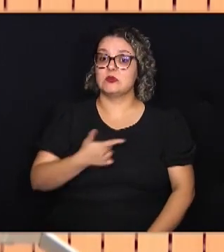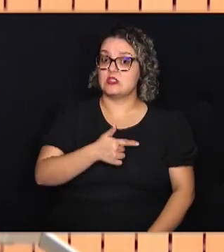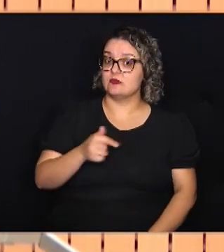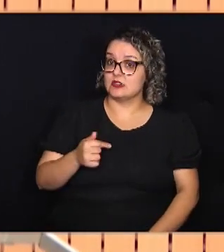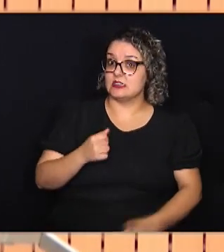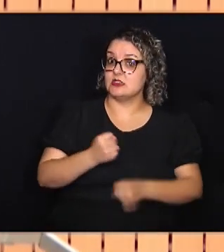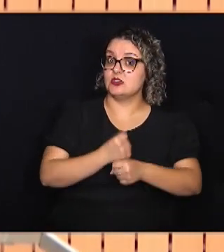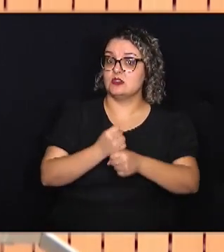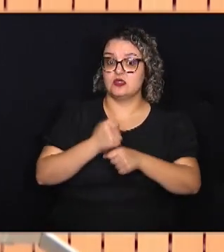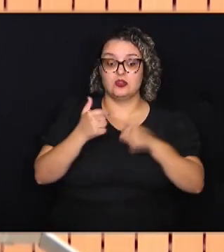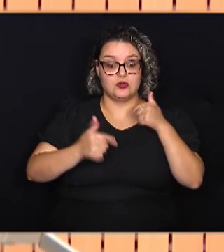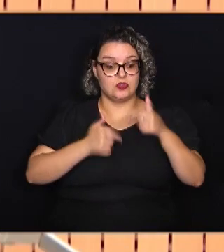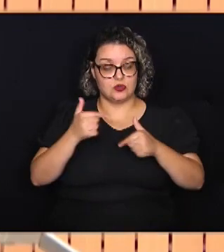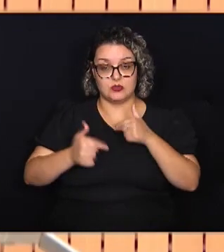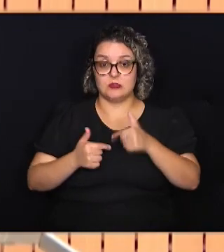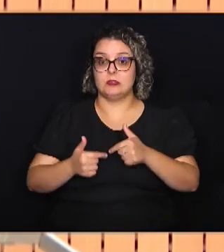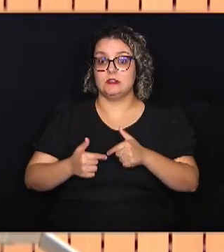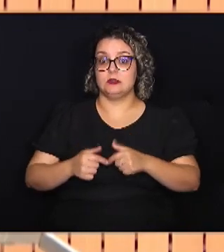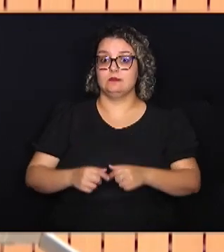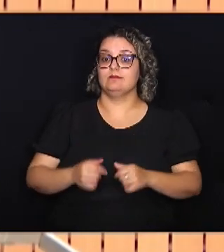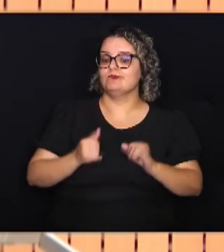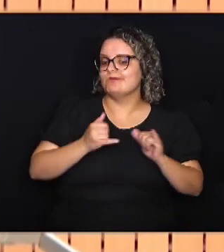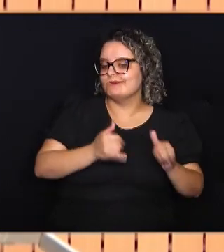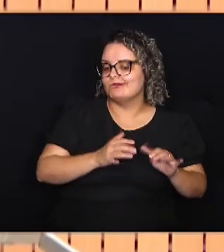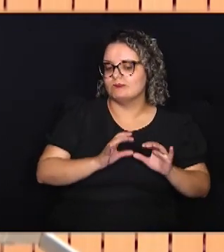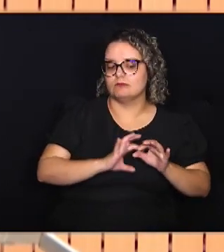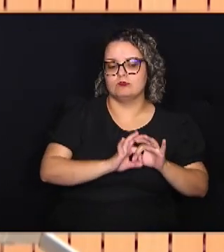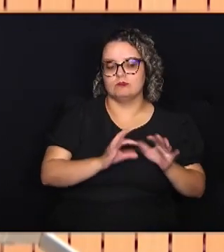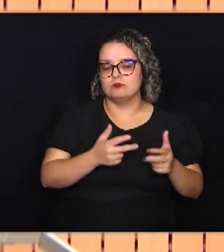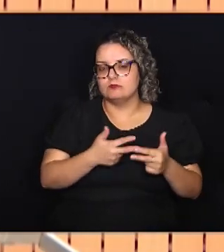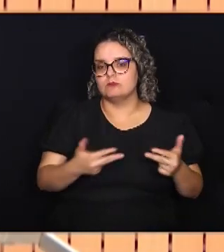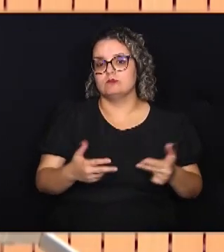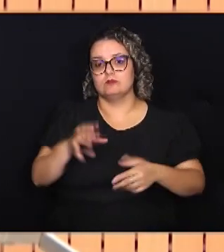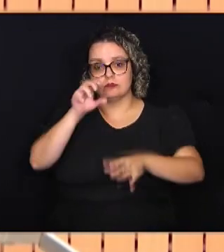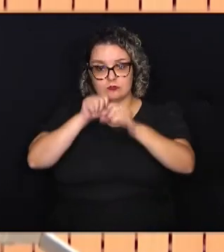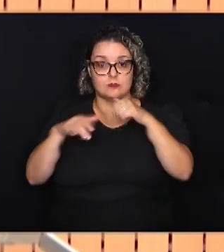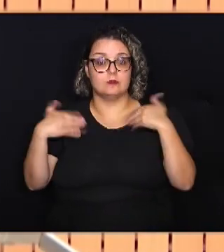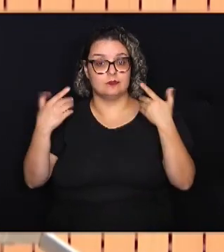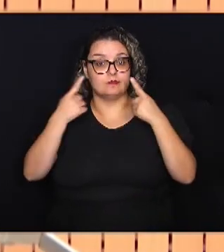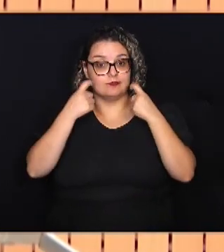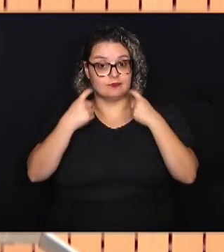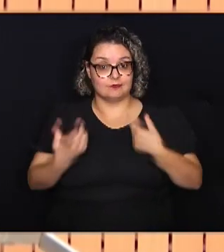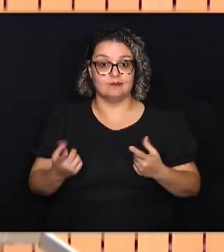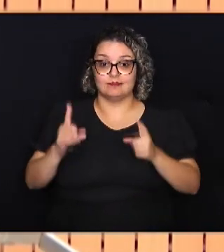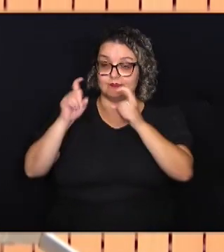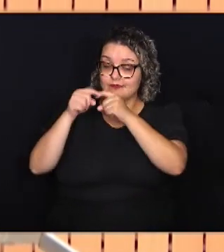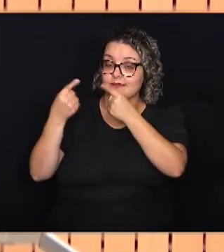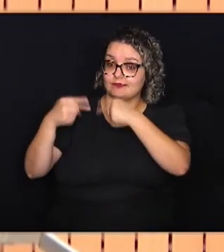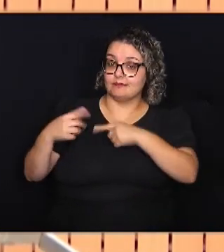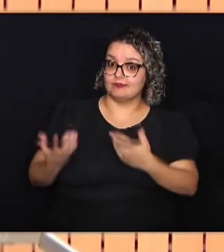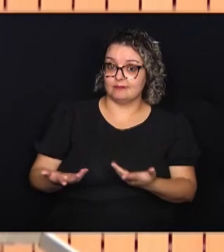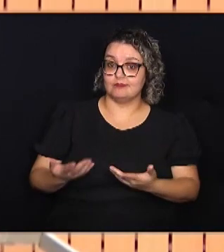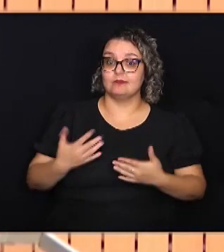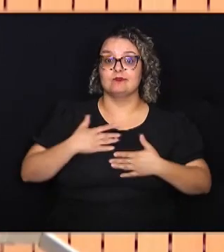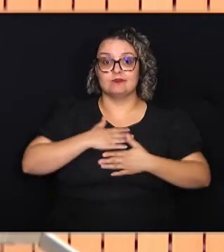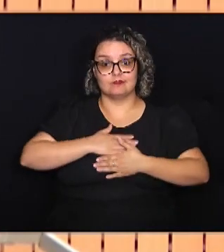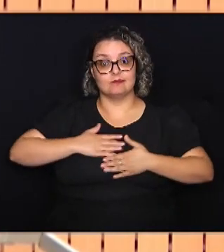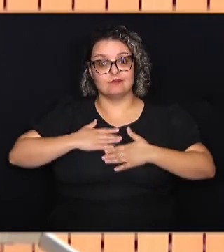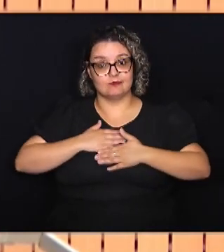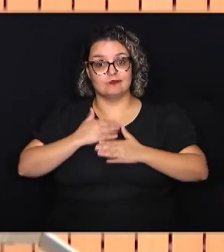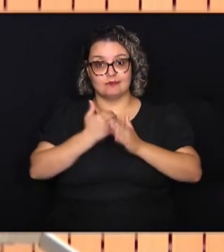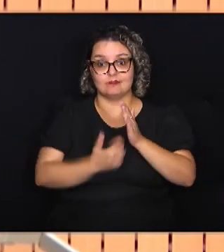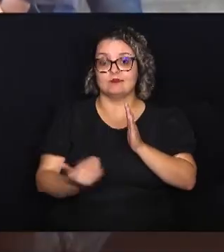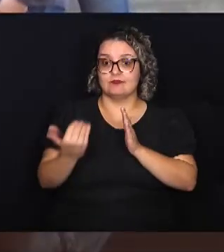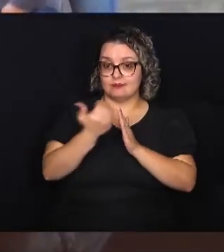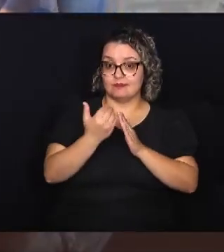trabalho, renúncias, aprendizados, conquistas, alegrias, choros, desafios, satisfação, mas acima de tudo,